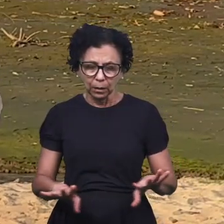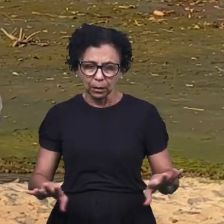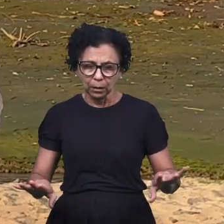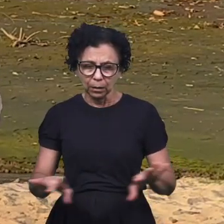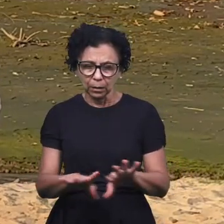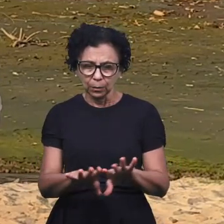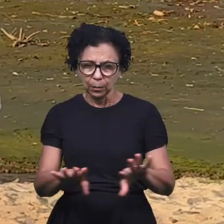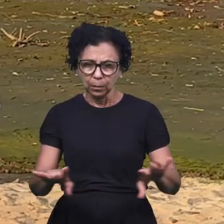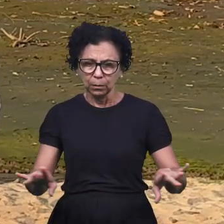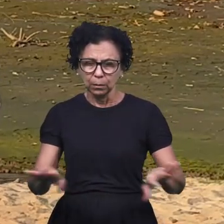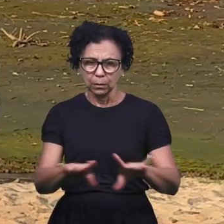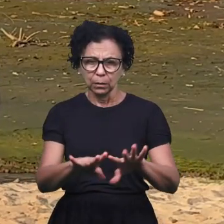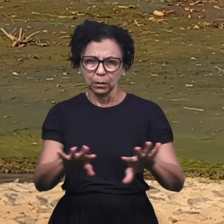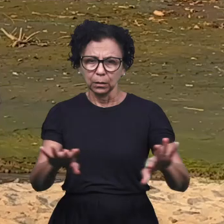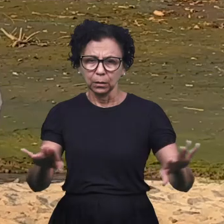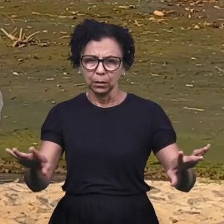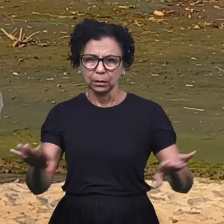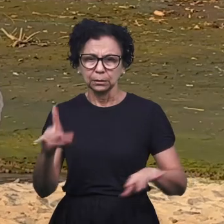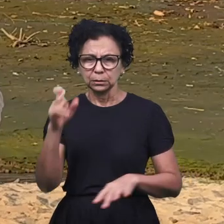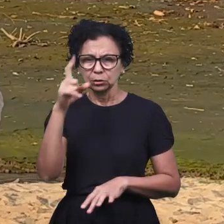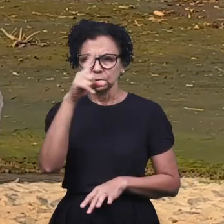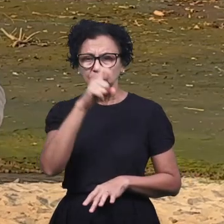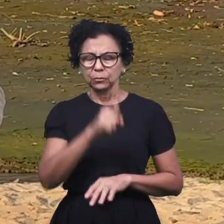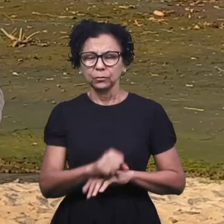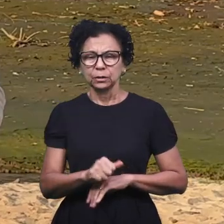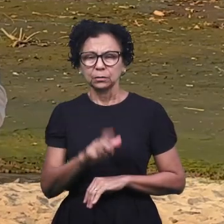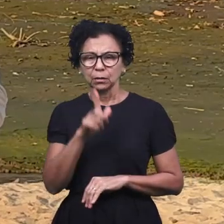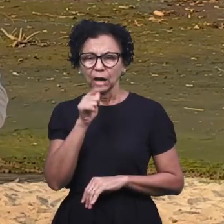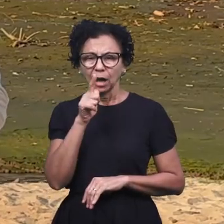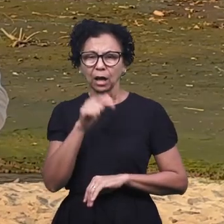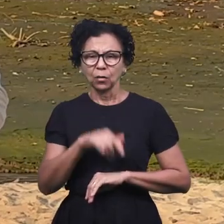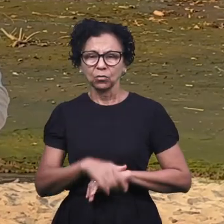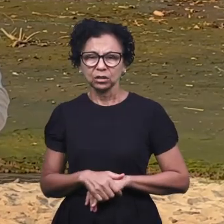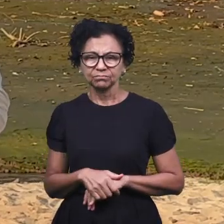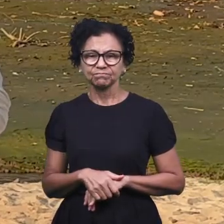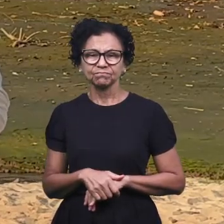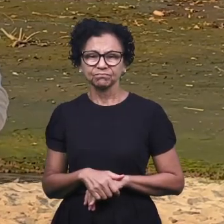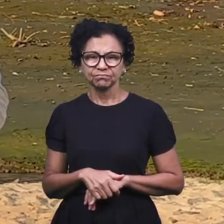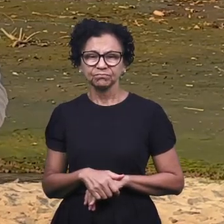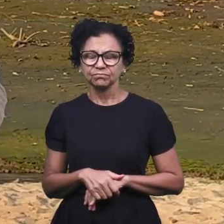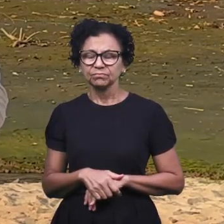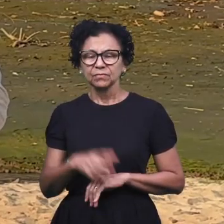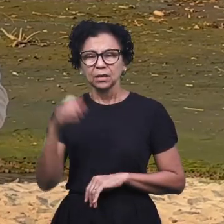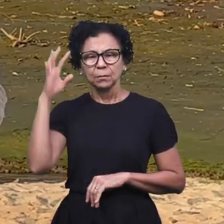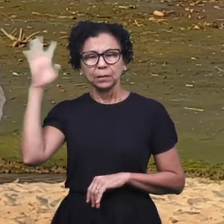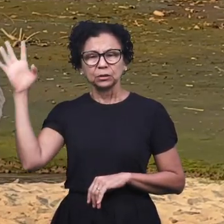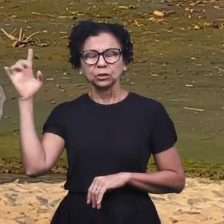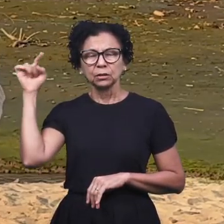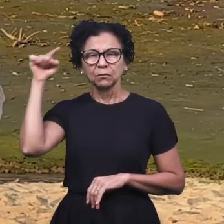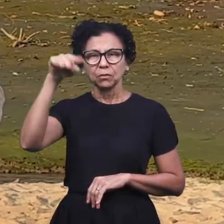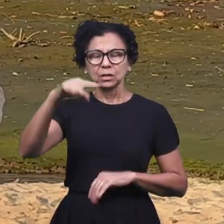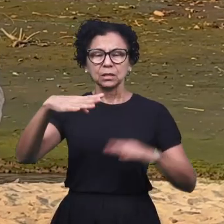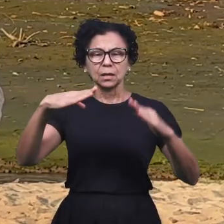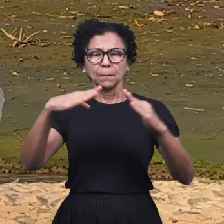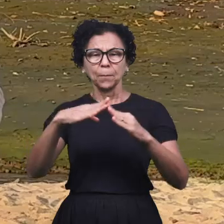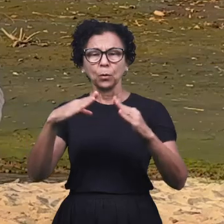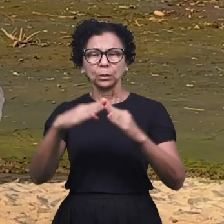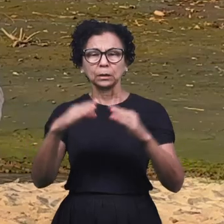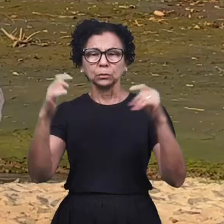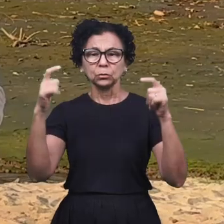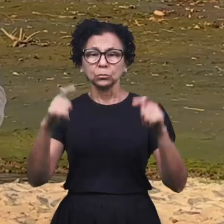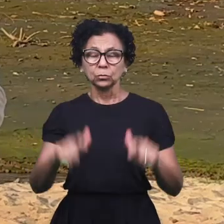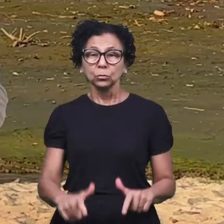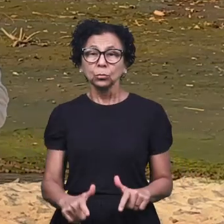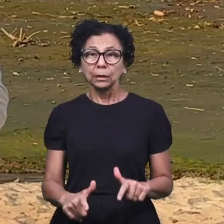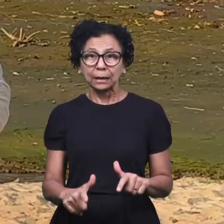populações ficam com dificuldade de obter água. Agora imagina você morando na maior bacia hidrográfica